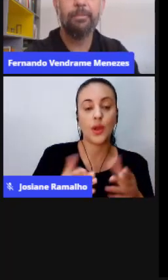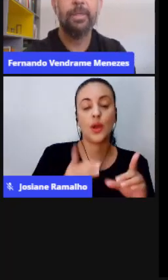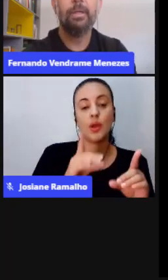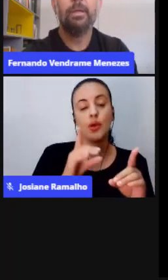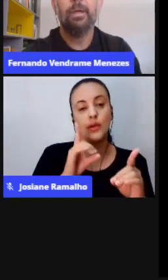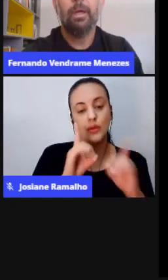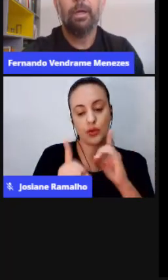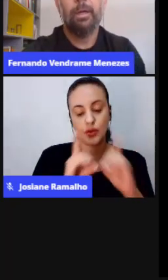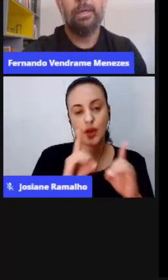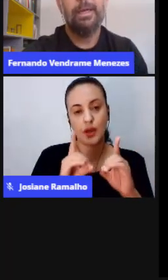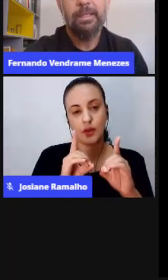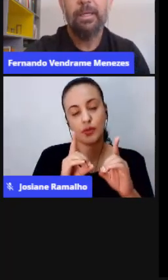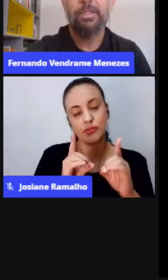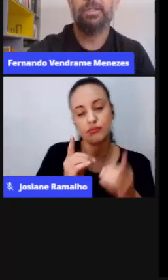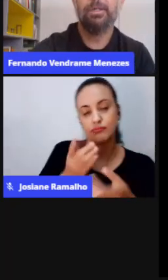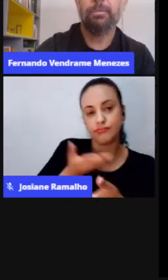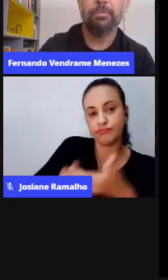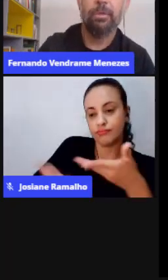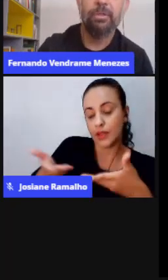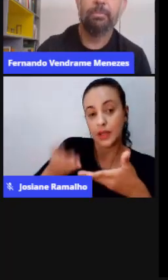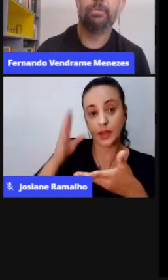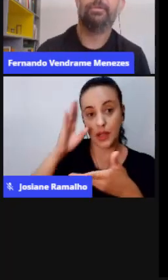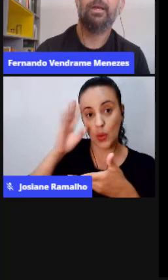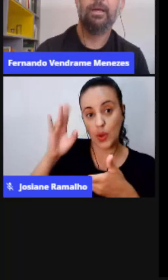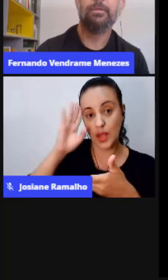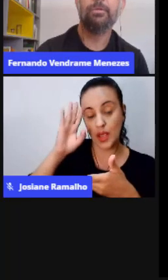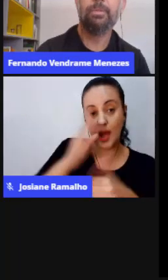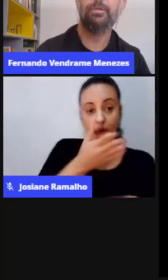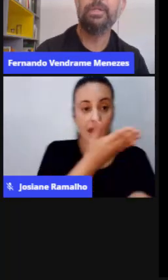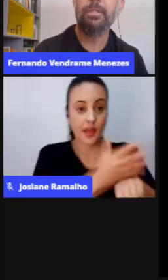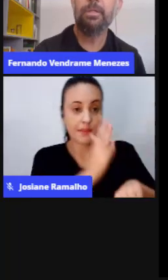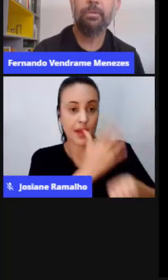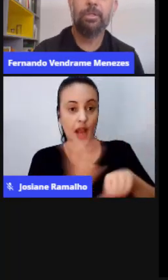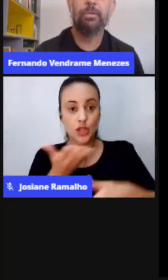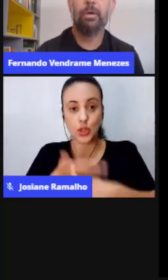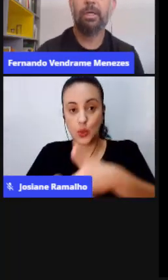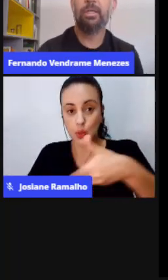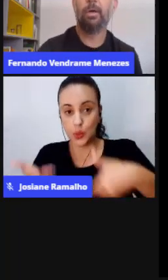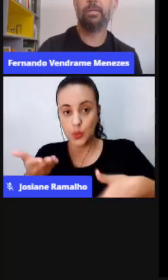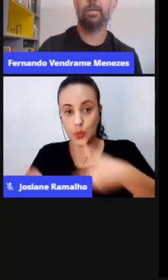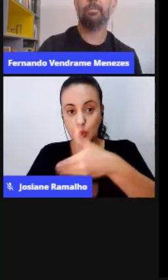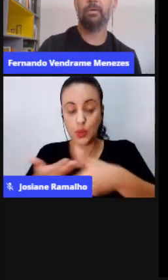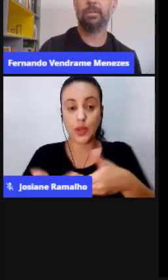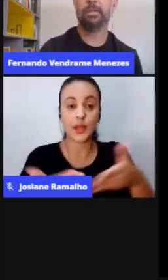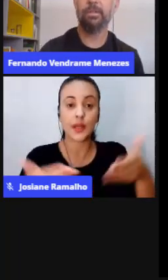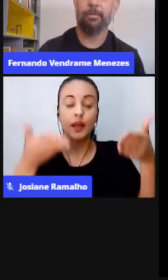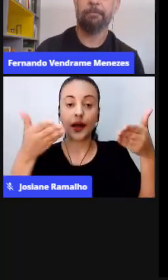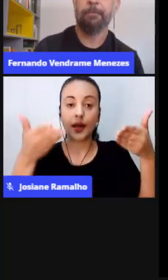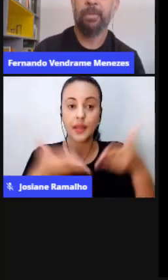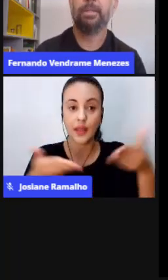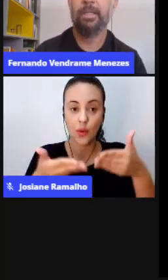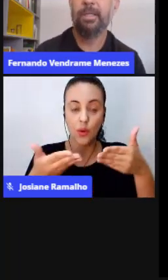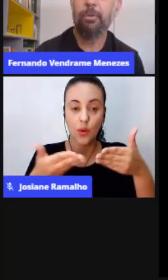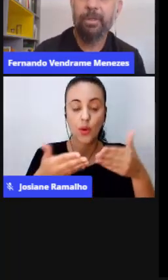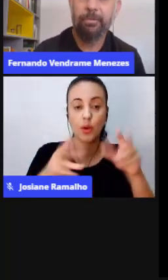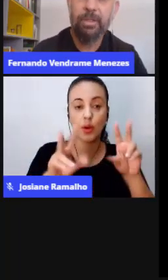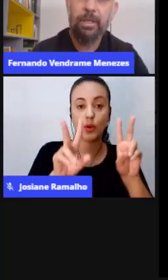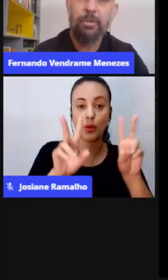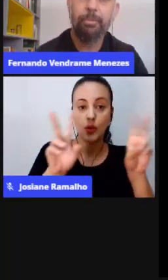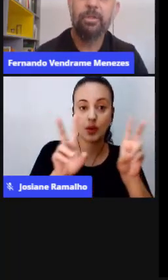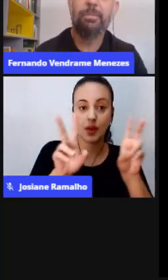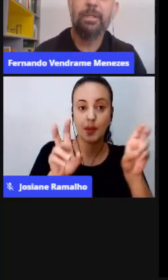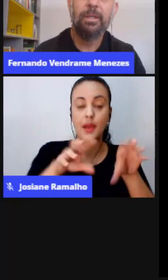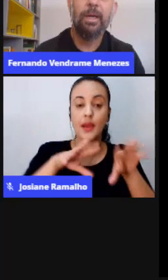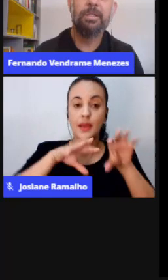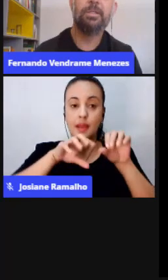prática. Nessa edição, nós vamos falar sobre o ensino de história em aulas remotas, trazendo para